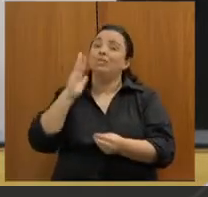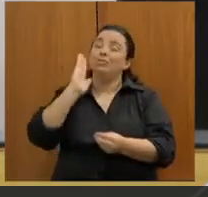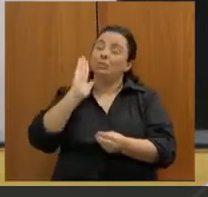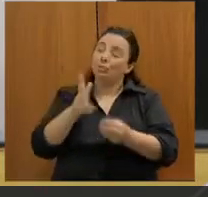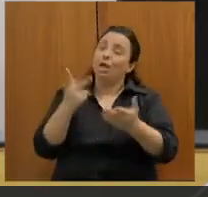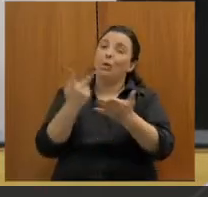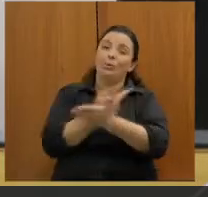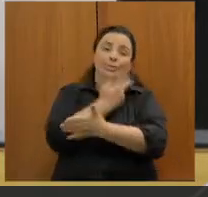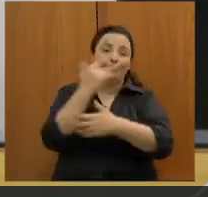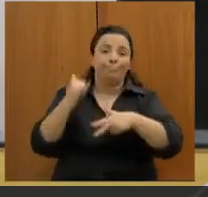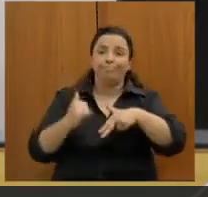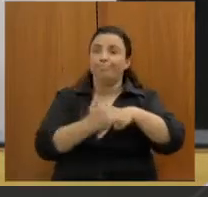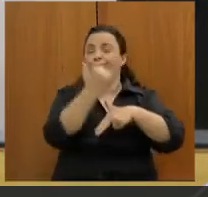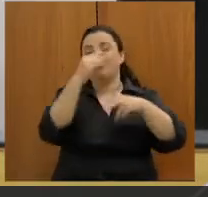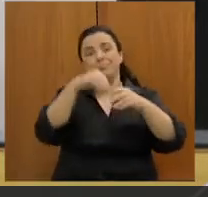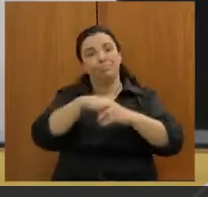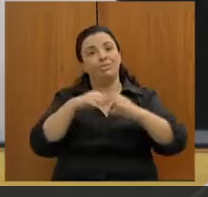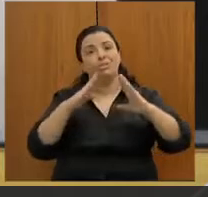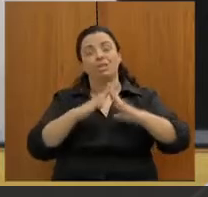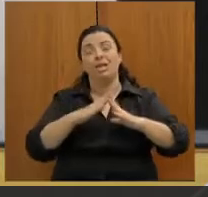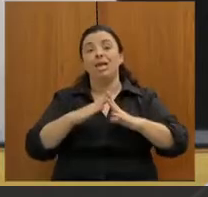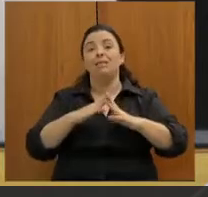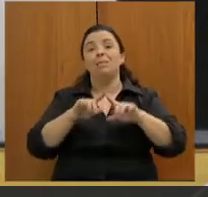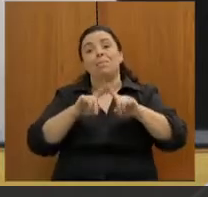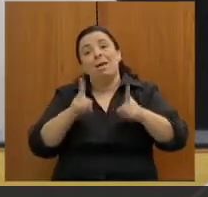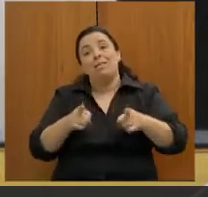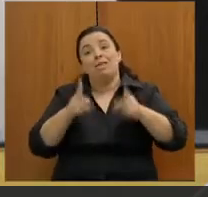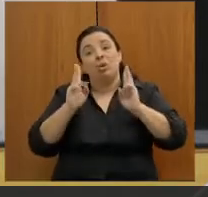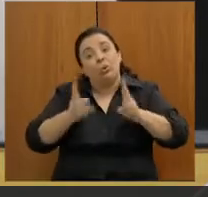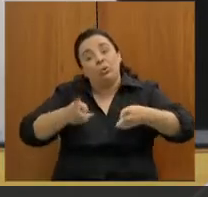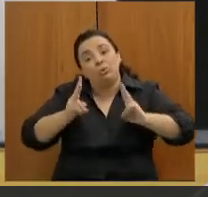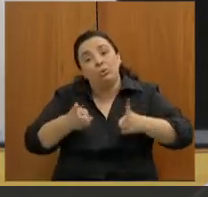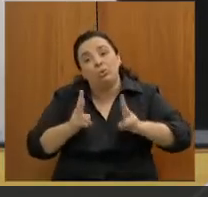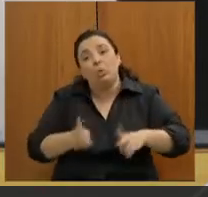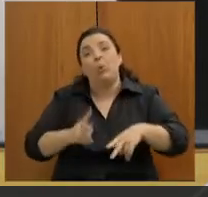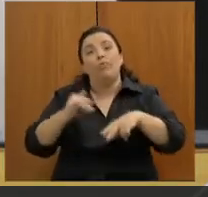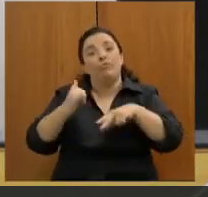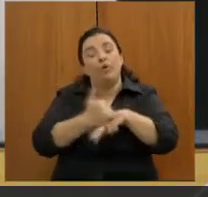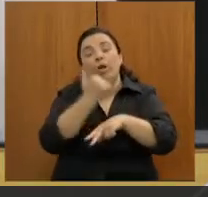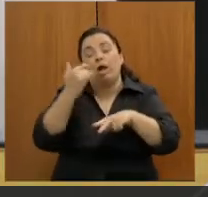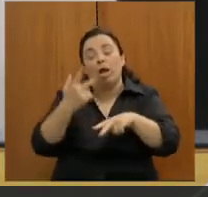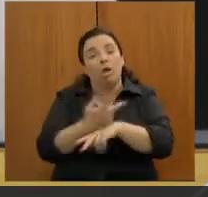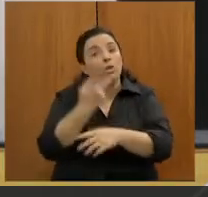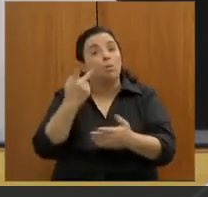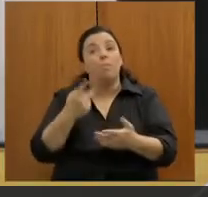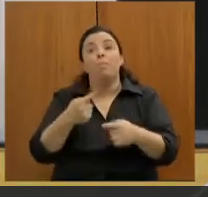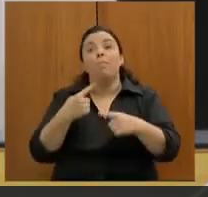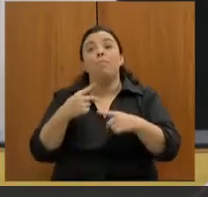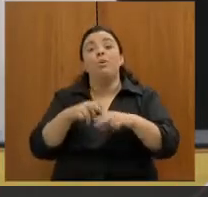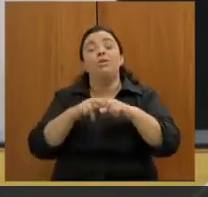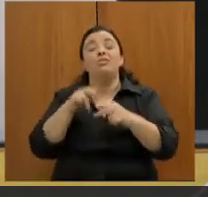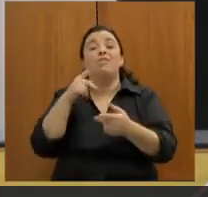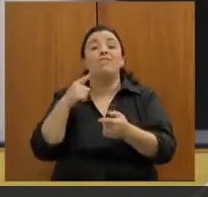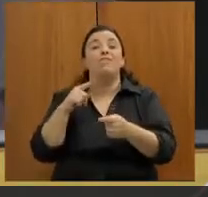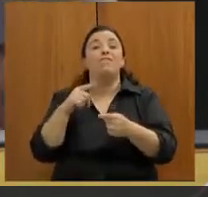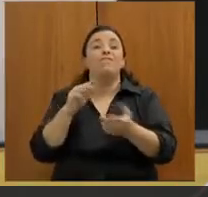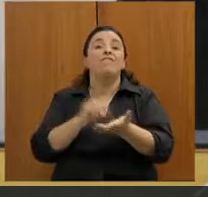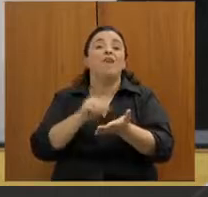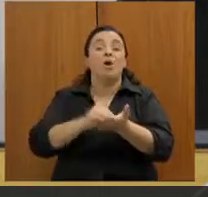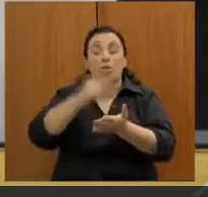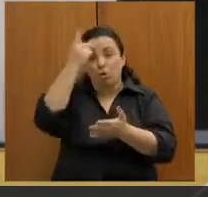se mantém no círculo de violência pela falta de oportunidade e falta de autonomia autonomia financeira e